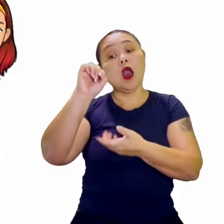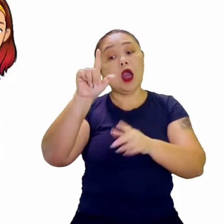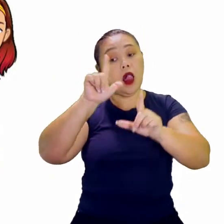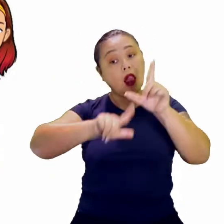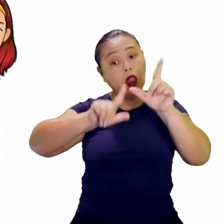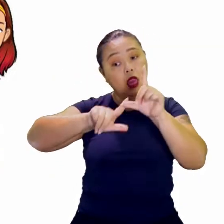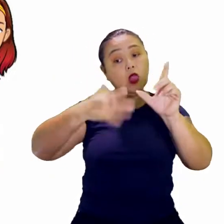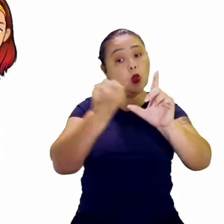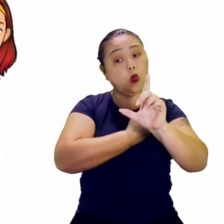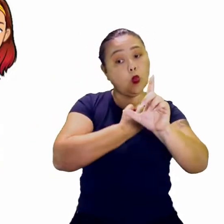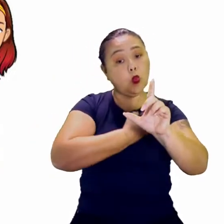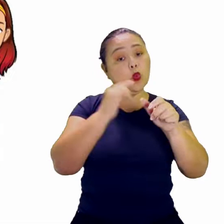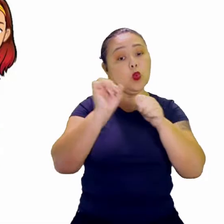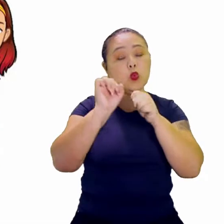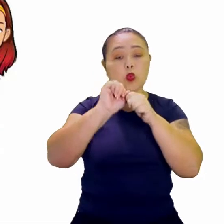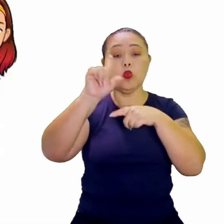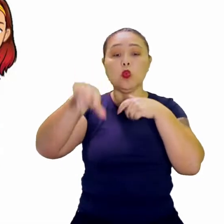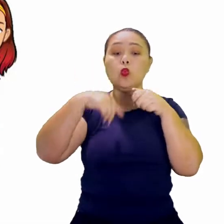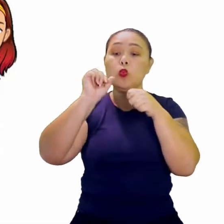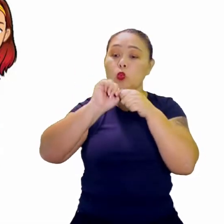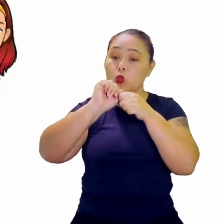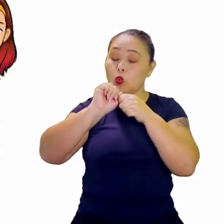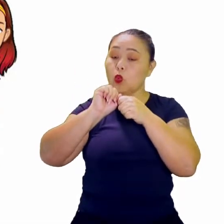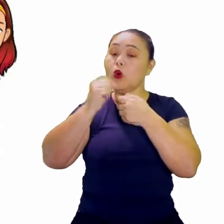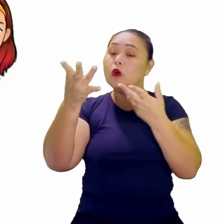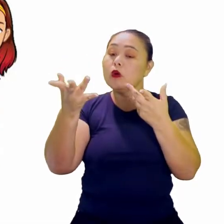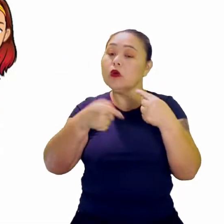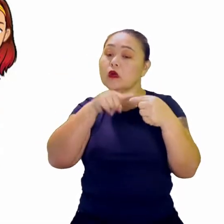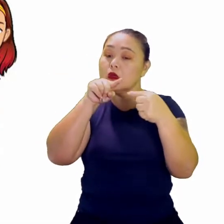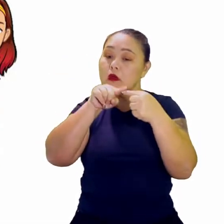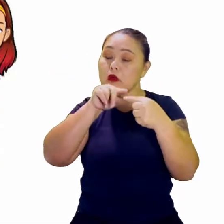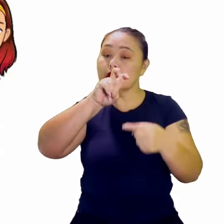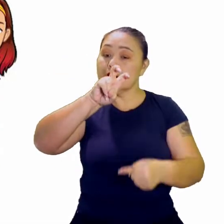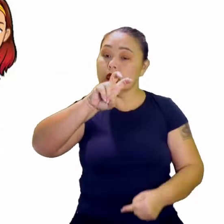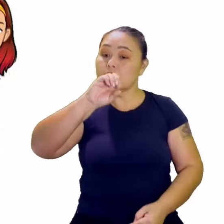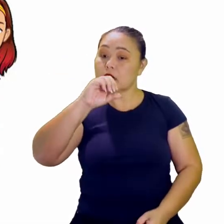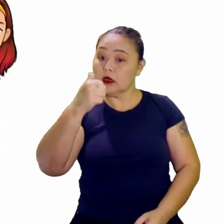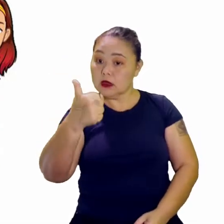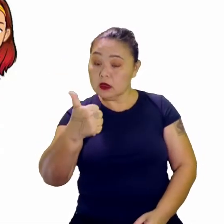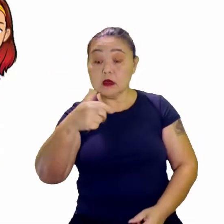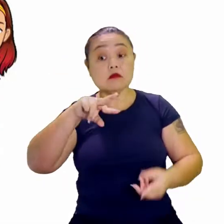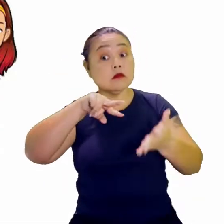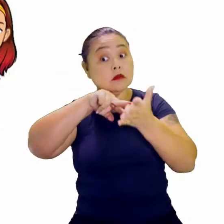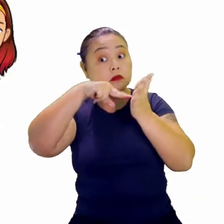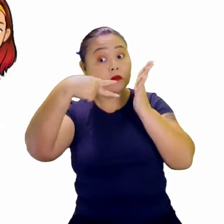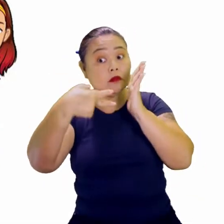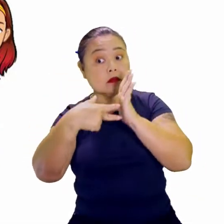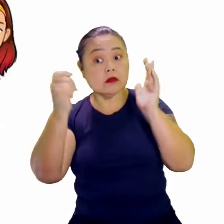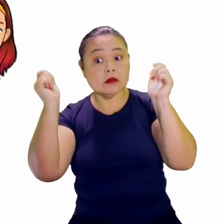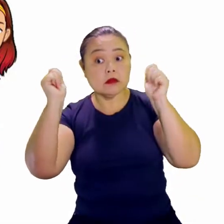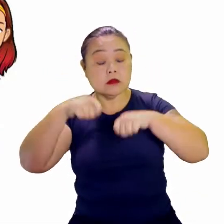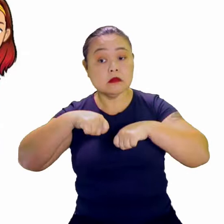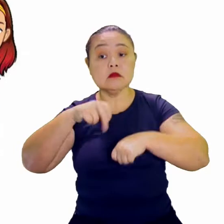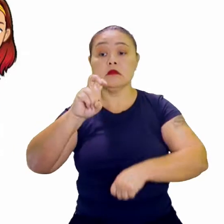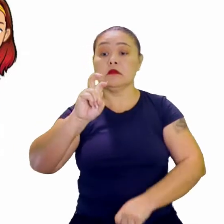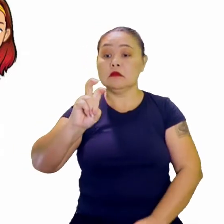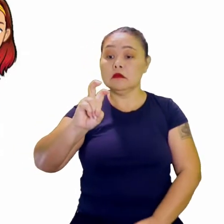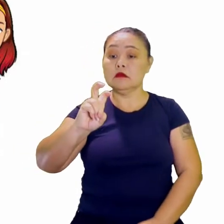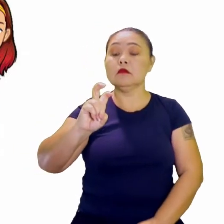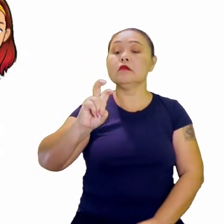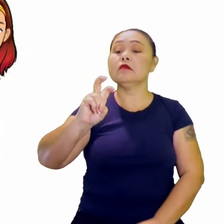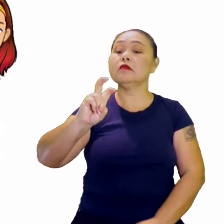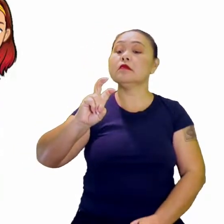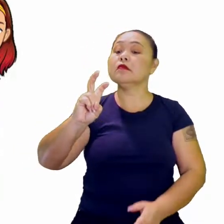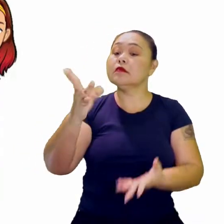a habilidade 501, que significa o quê? Competência 5,